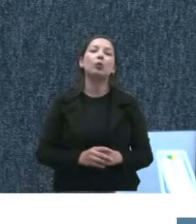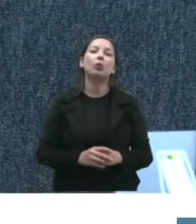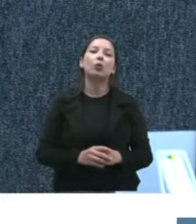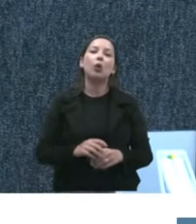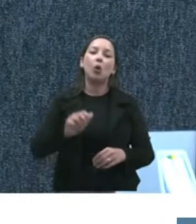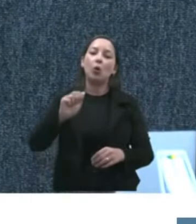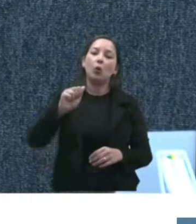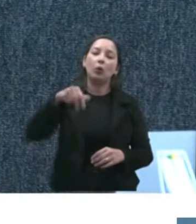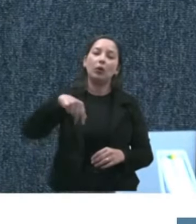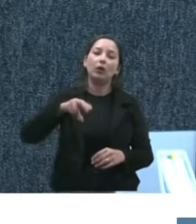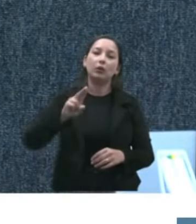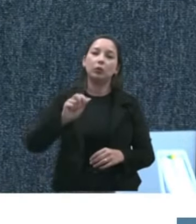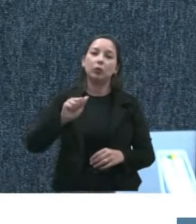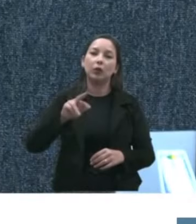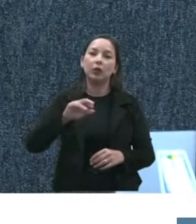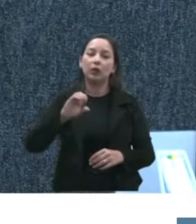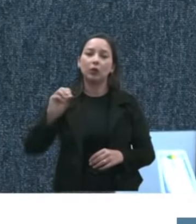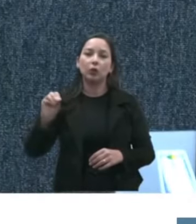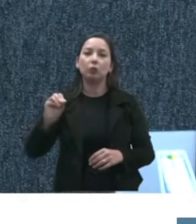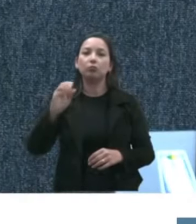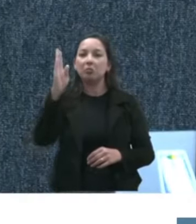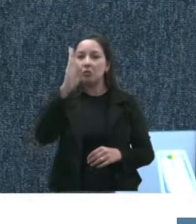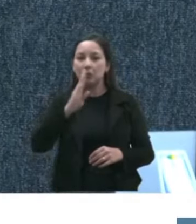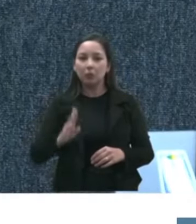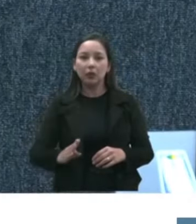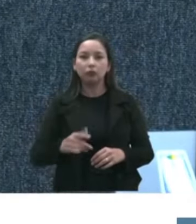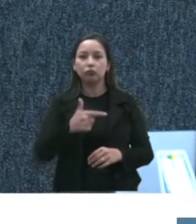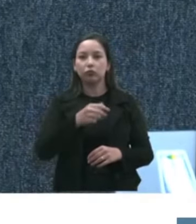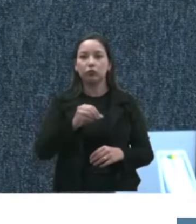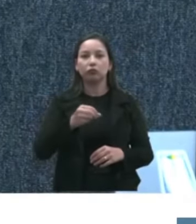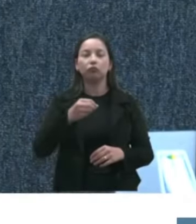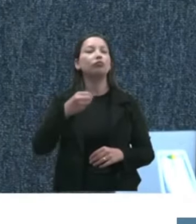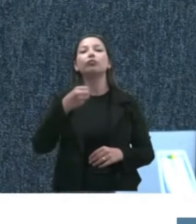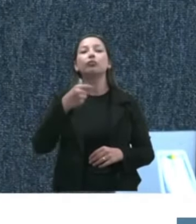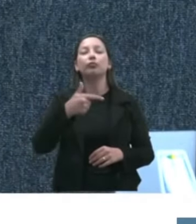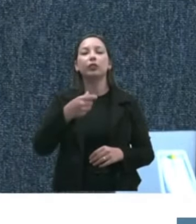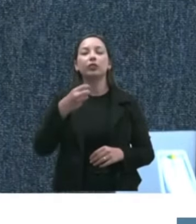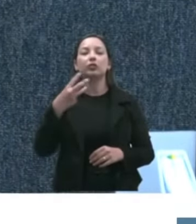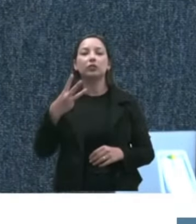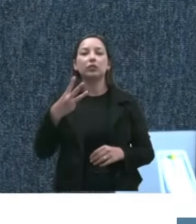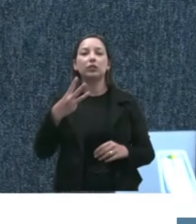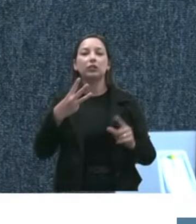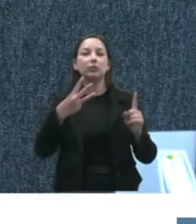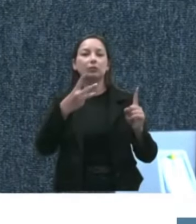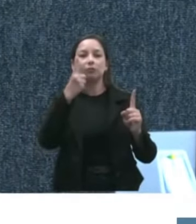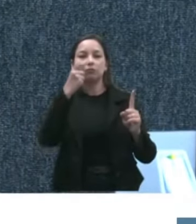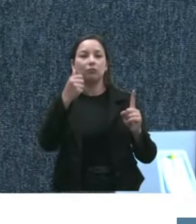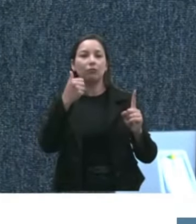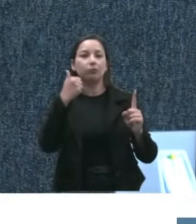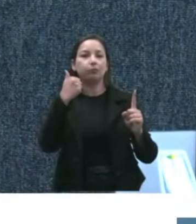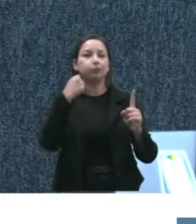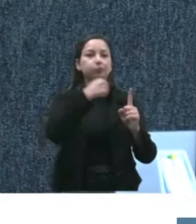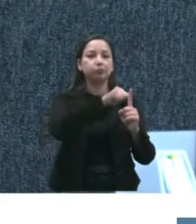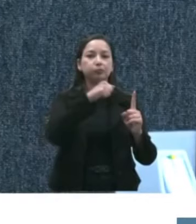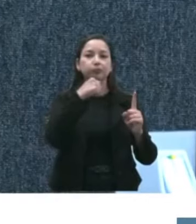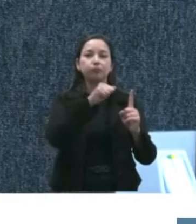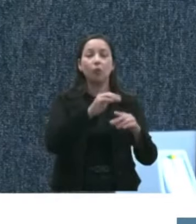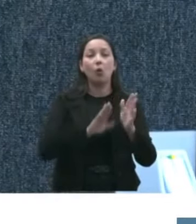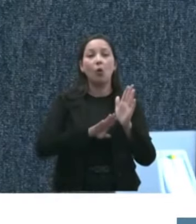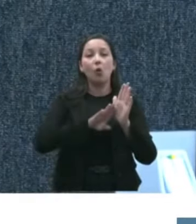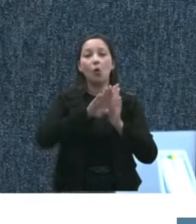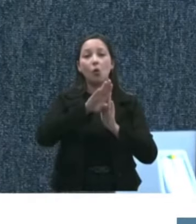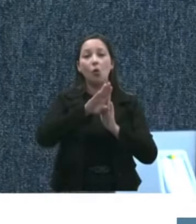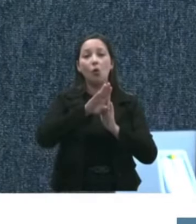Segurança Pública de 2023, os feminicídios cresceram em 6,1%